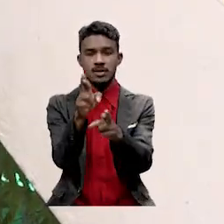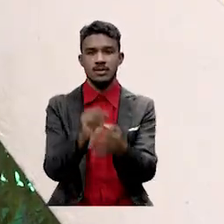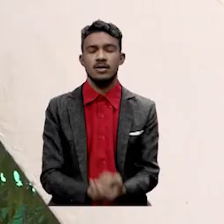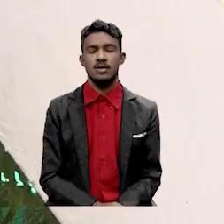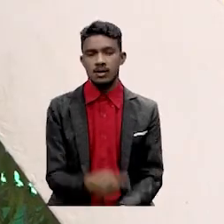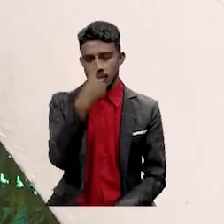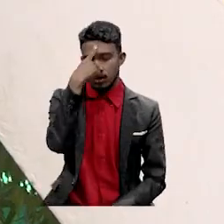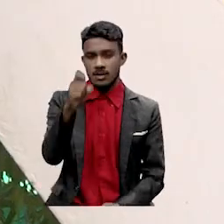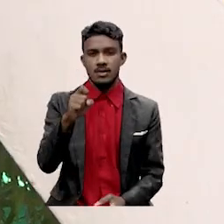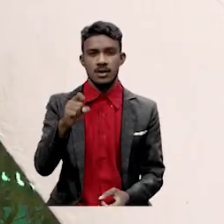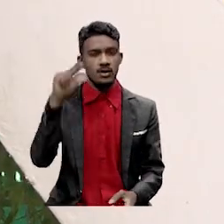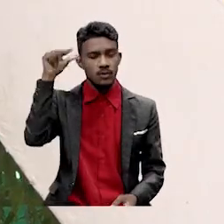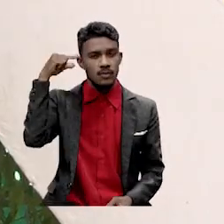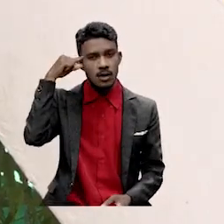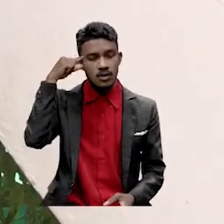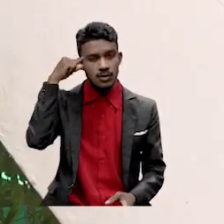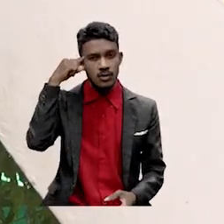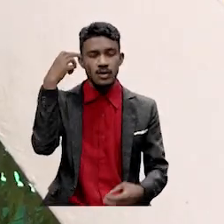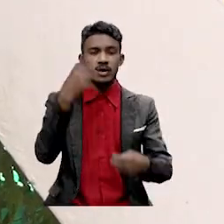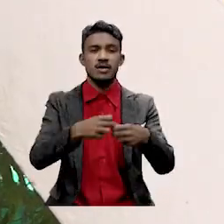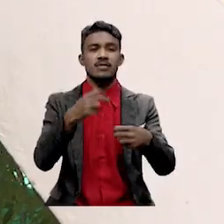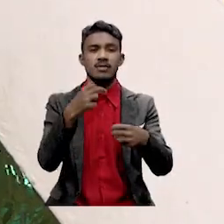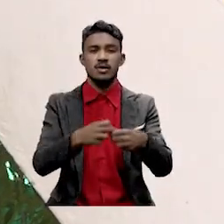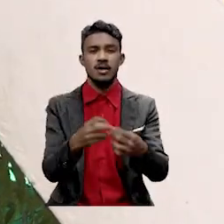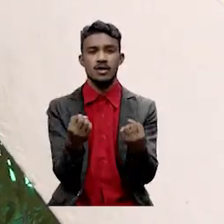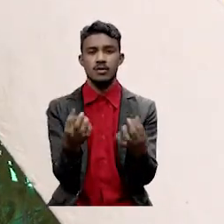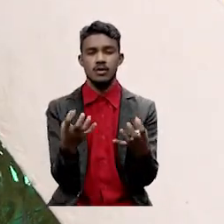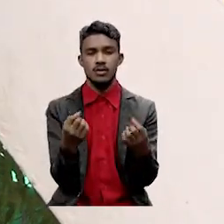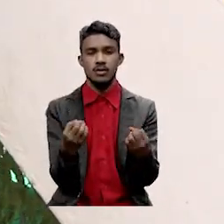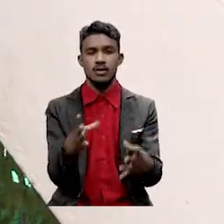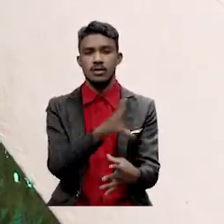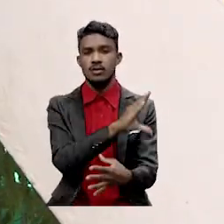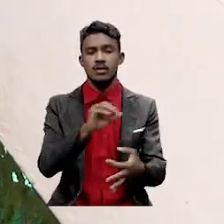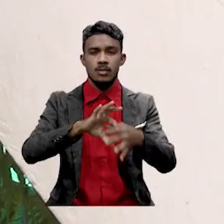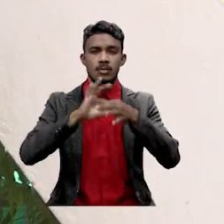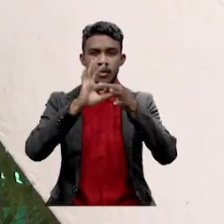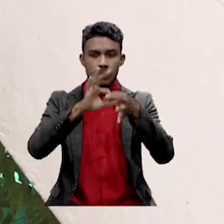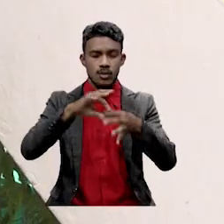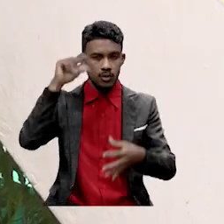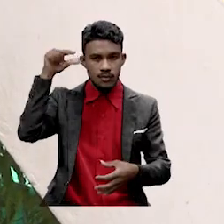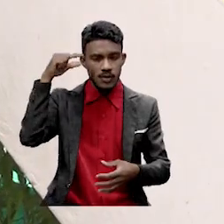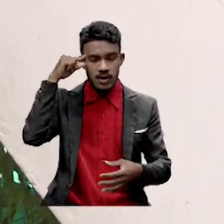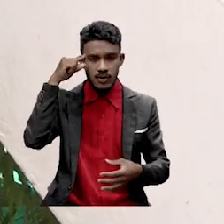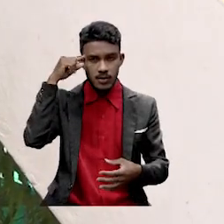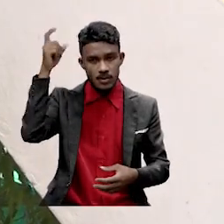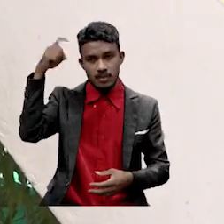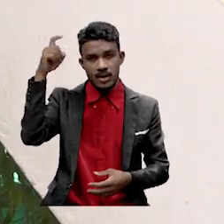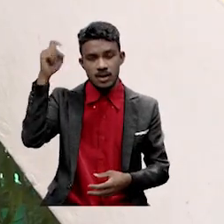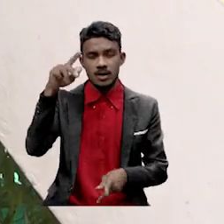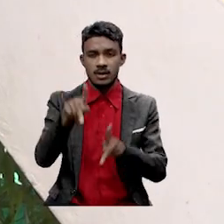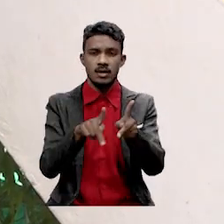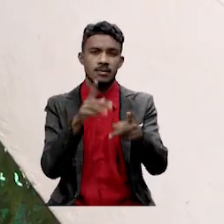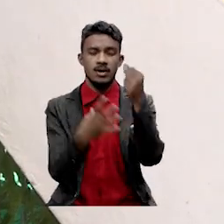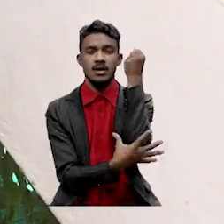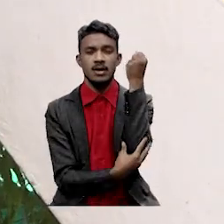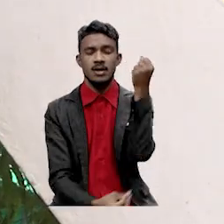também governo com as dificuldades do EOI, membros do balão governo matenec, ema dia,